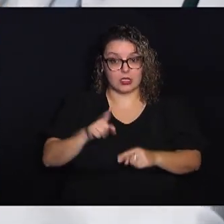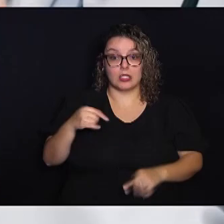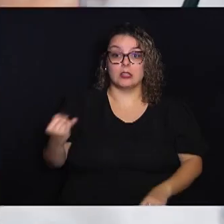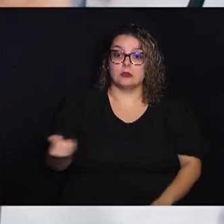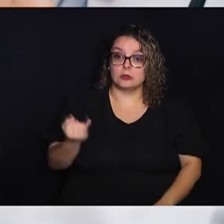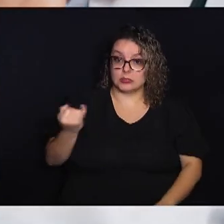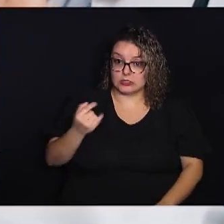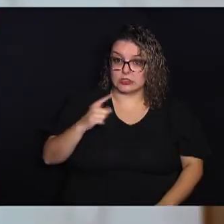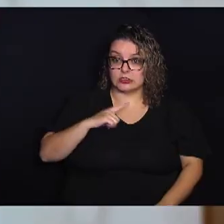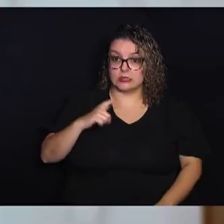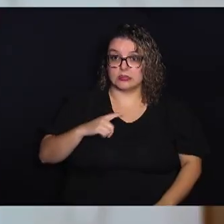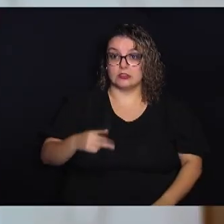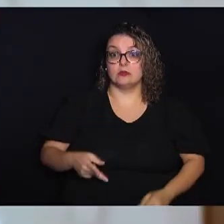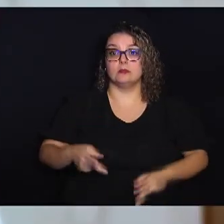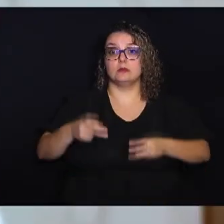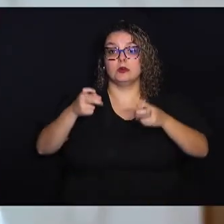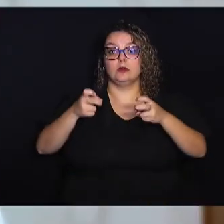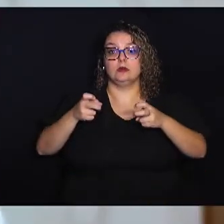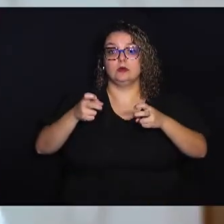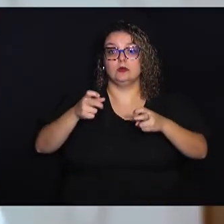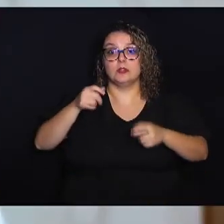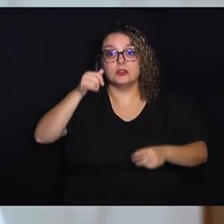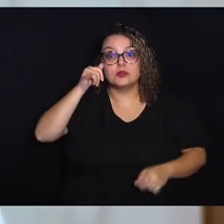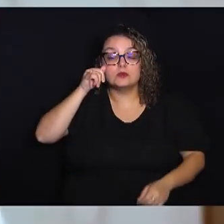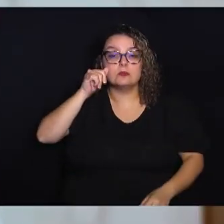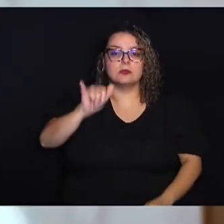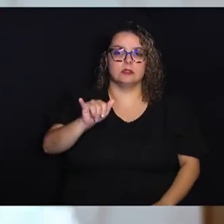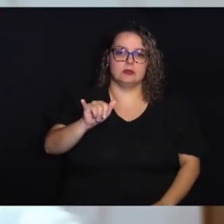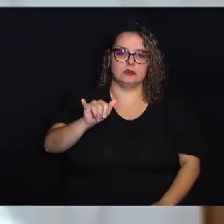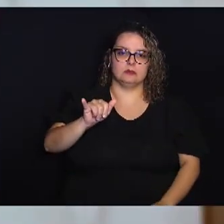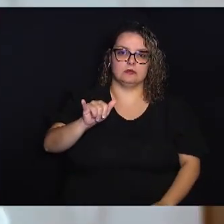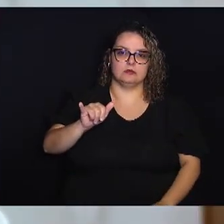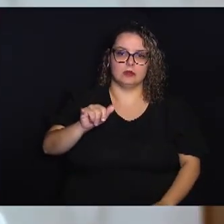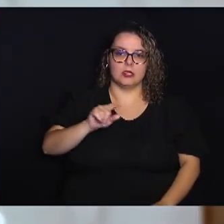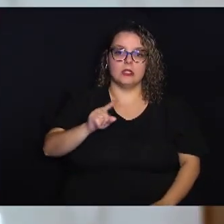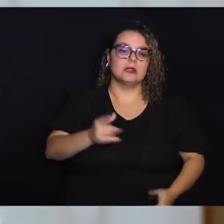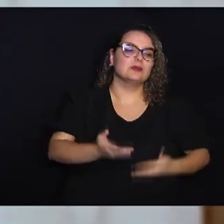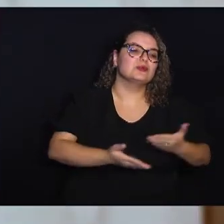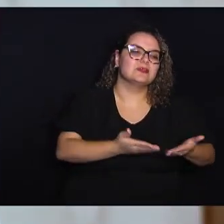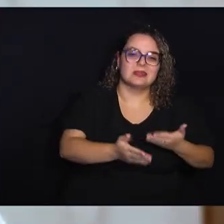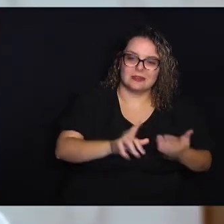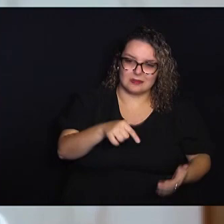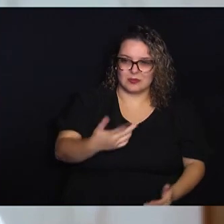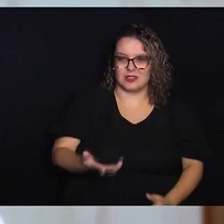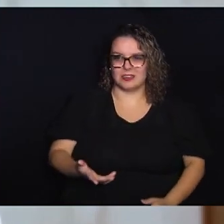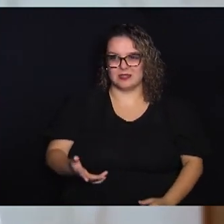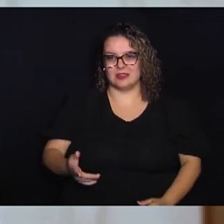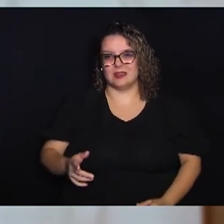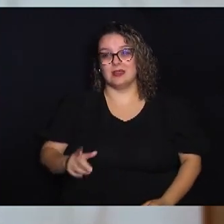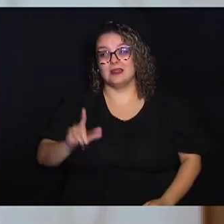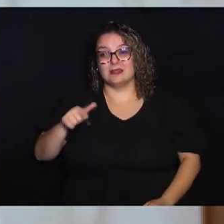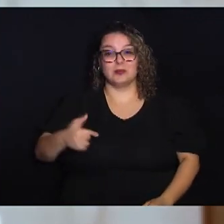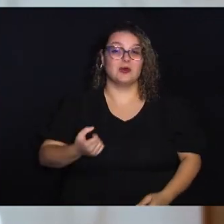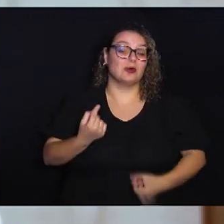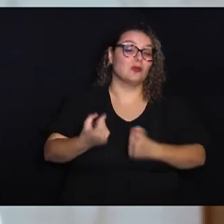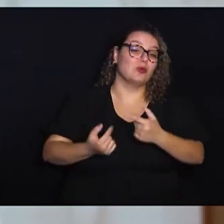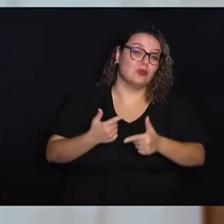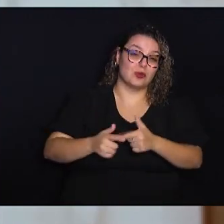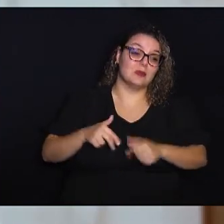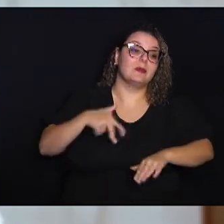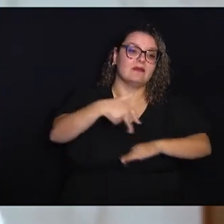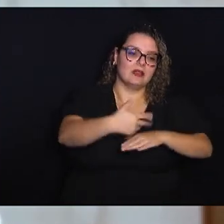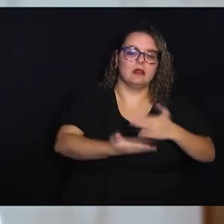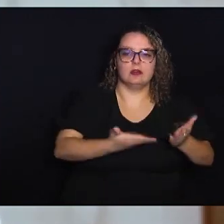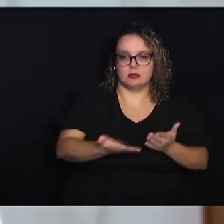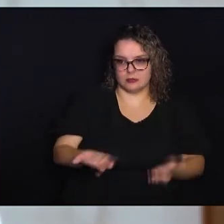gente ter uma percepção sempre de prevenção, né? Então a gente tem uma cultura, às vezes, muito de, quando dá algum problema, alguma coisa